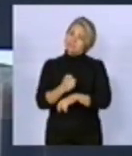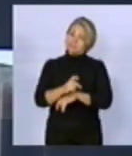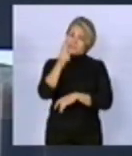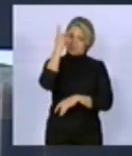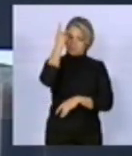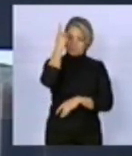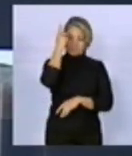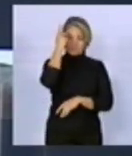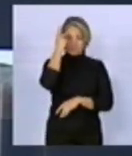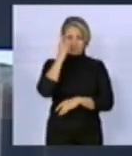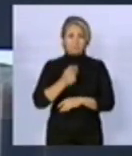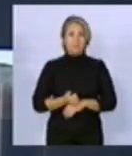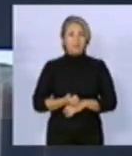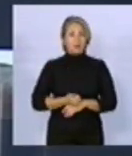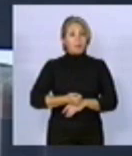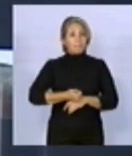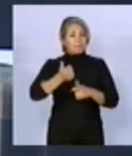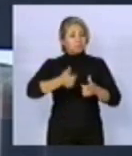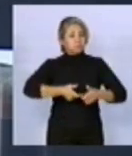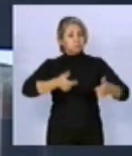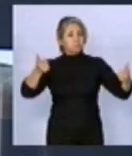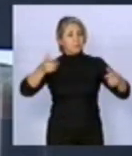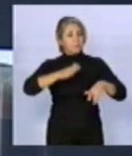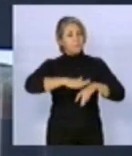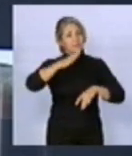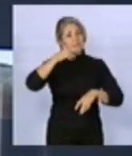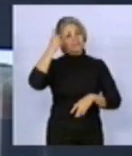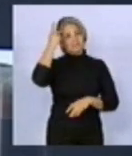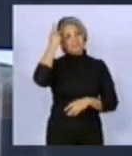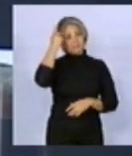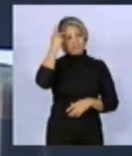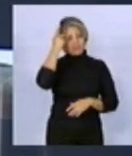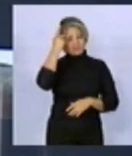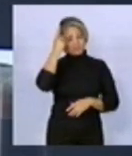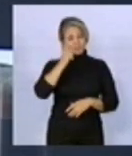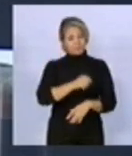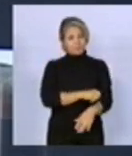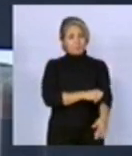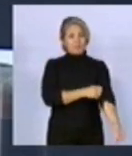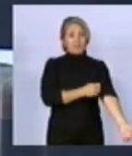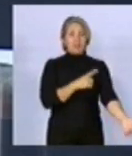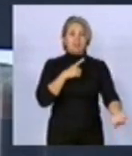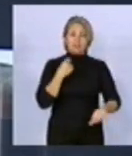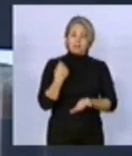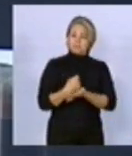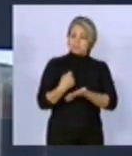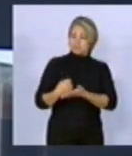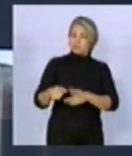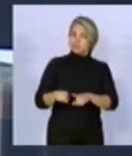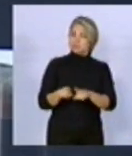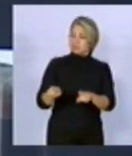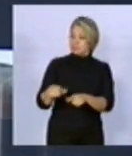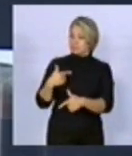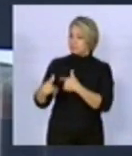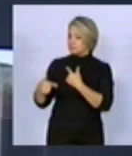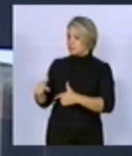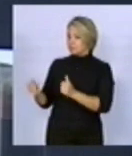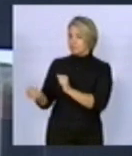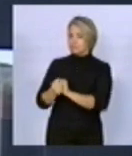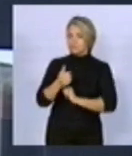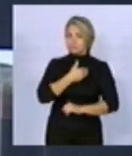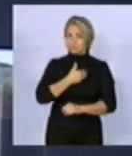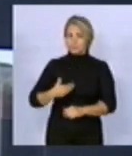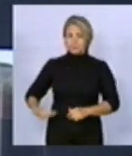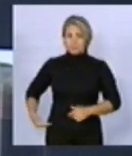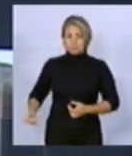maior é no estado de são paulo com esse protocolo e com a ação conjugada de governo e